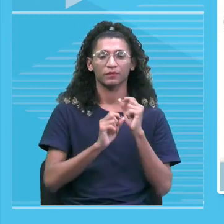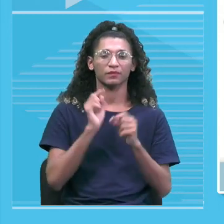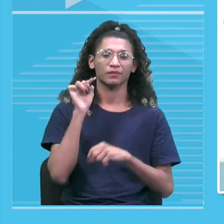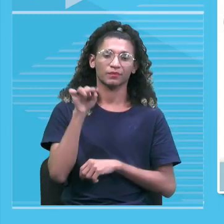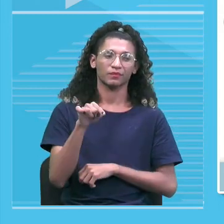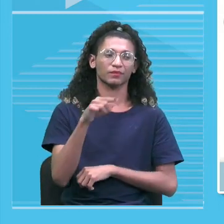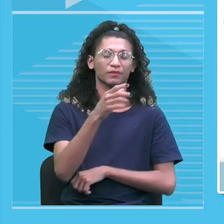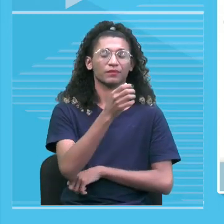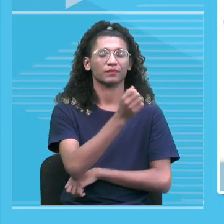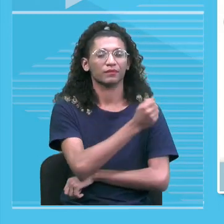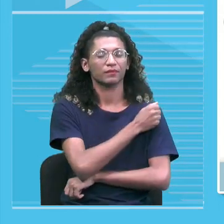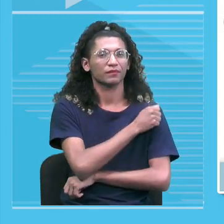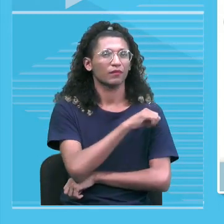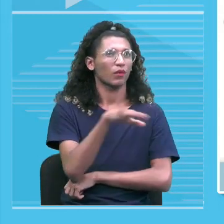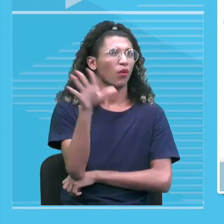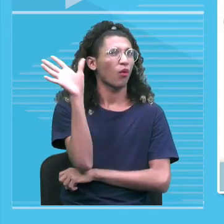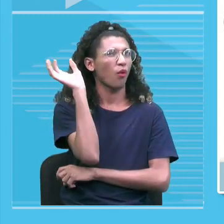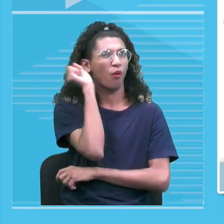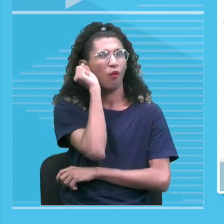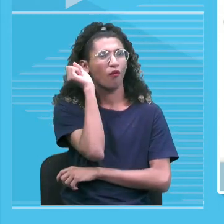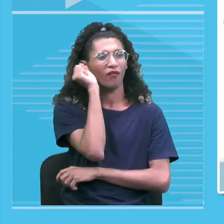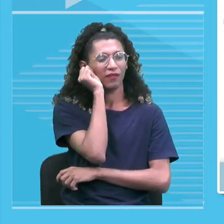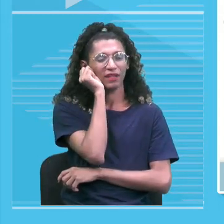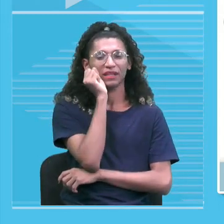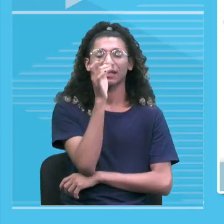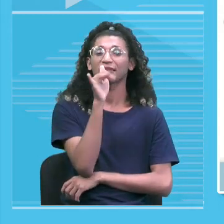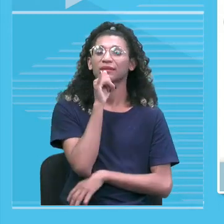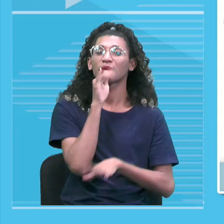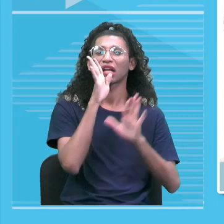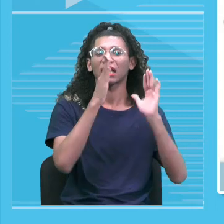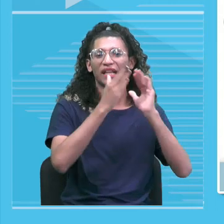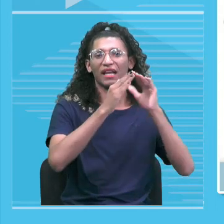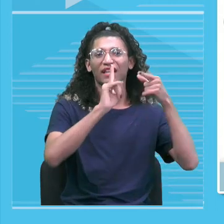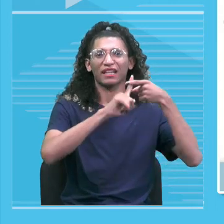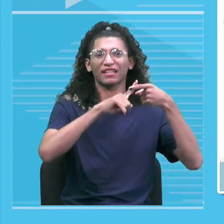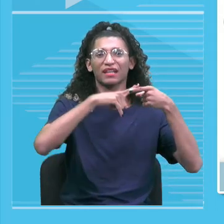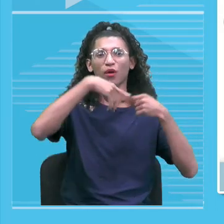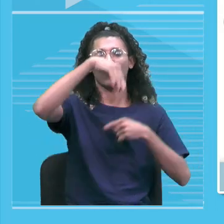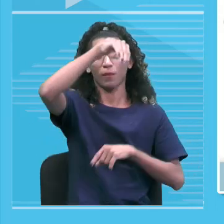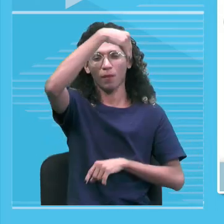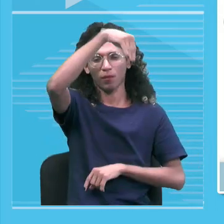ouvir o sino de uma igreja tá